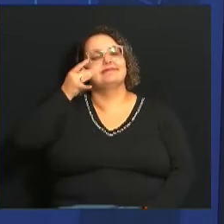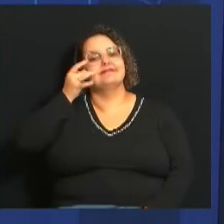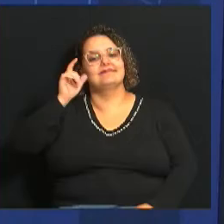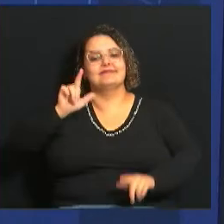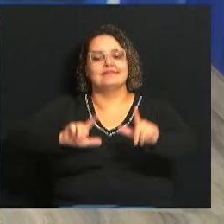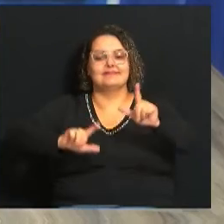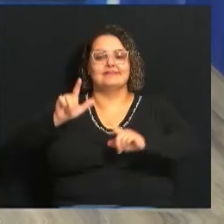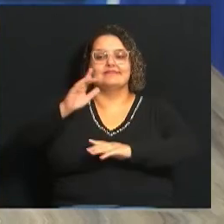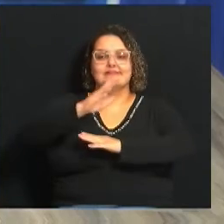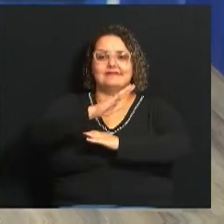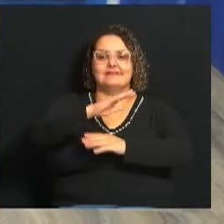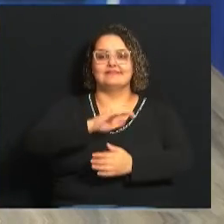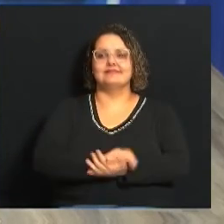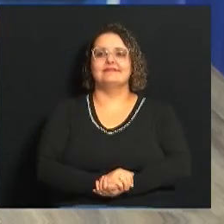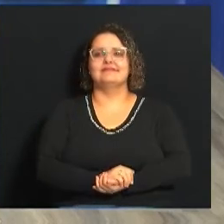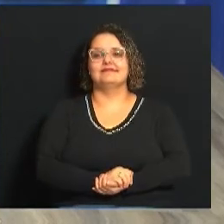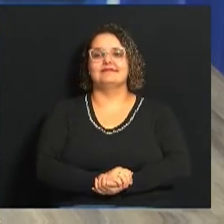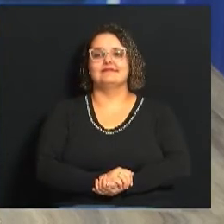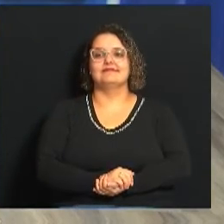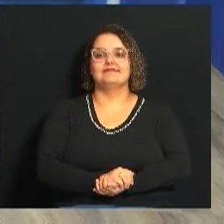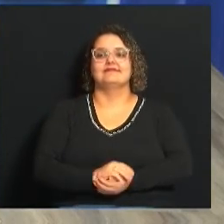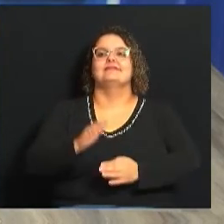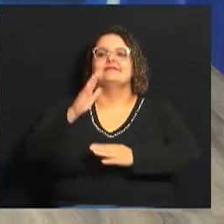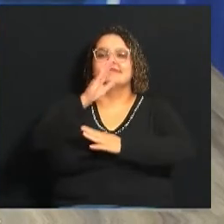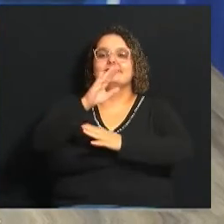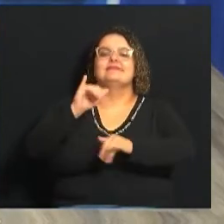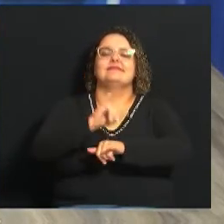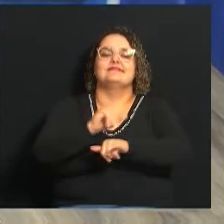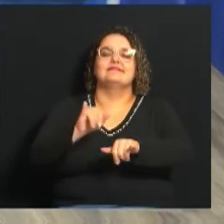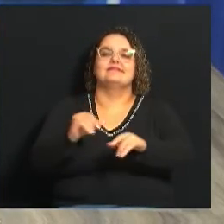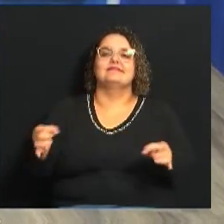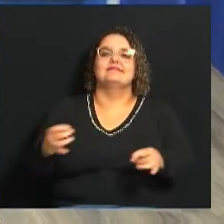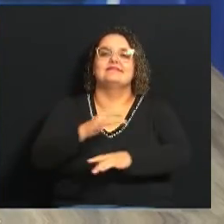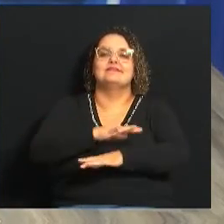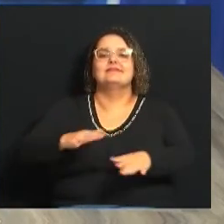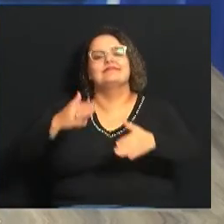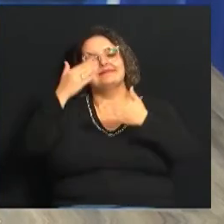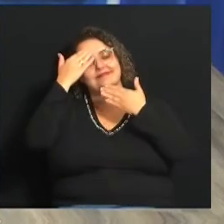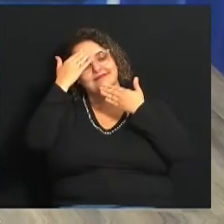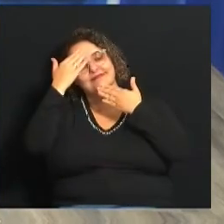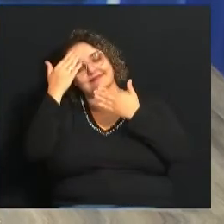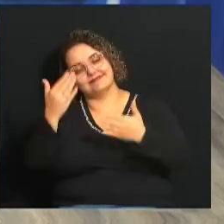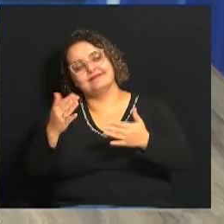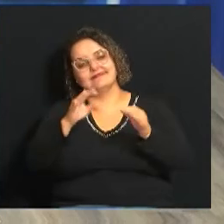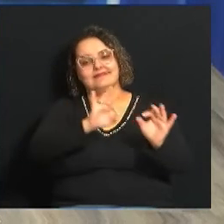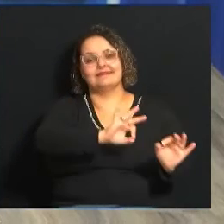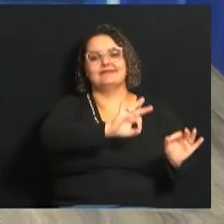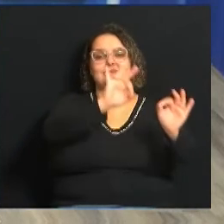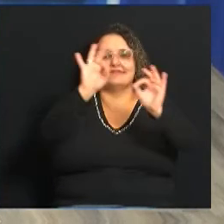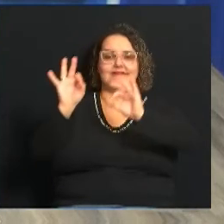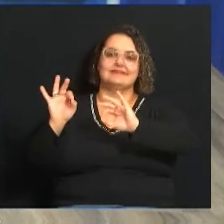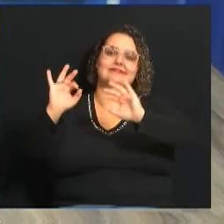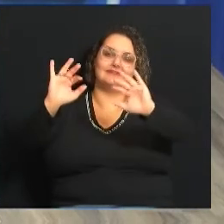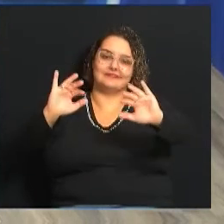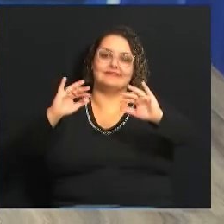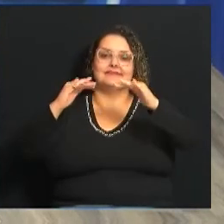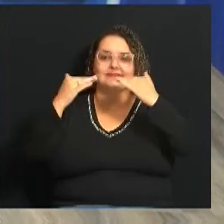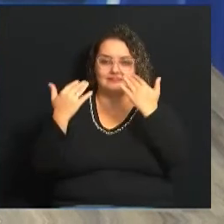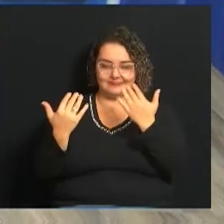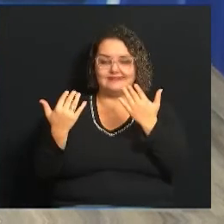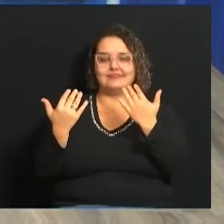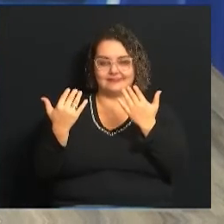Câmara Campinas. O Câmara Notícia fica por aqui. Muito obrigado pela sua companhia, pela sua